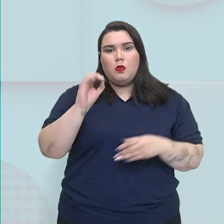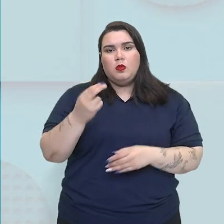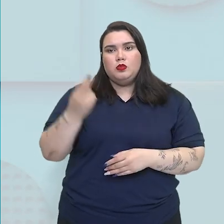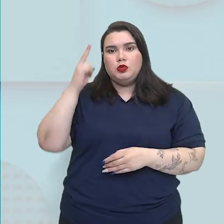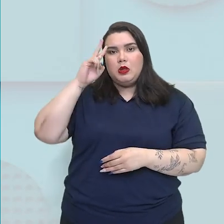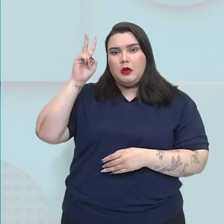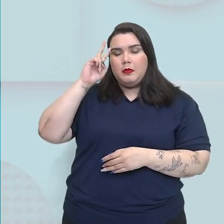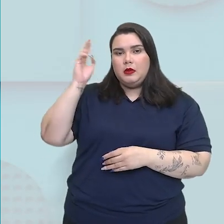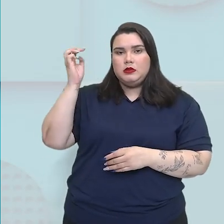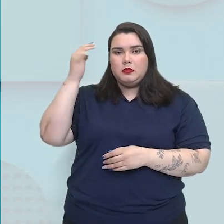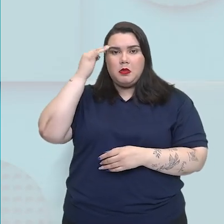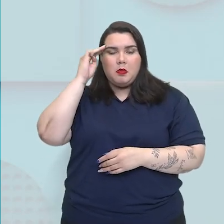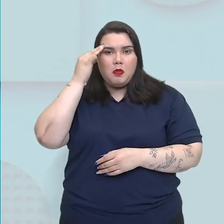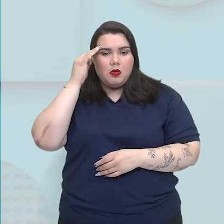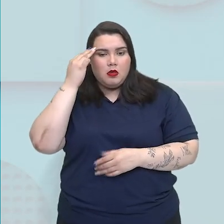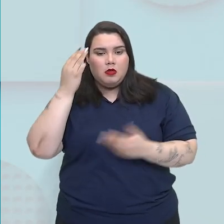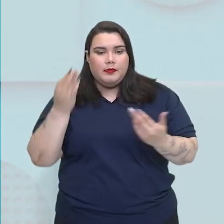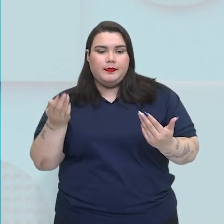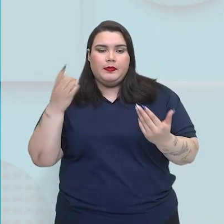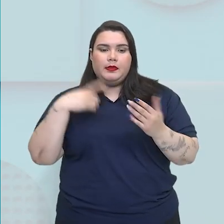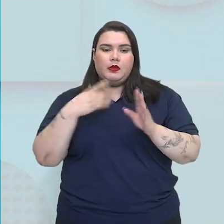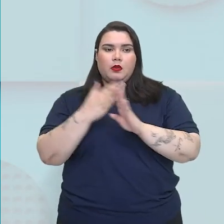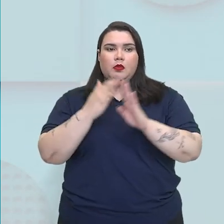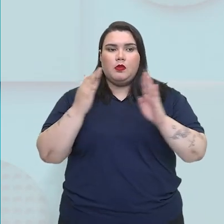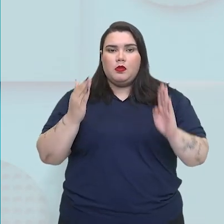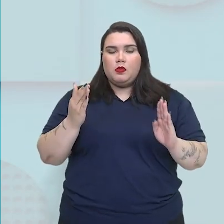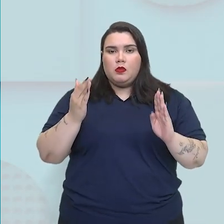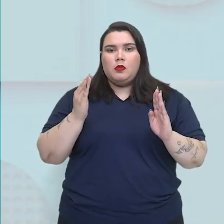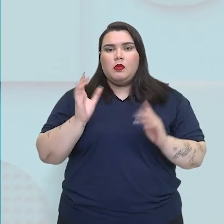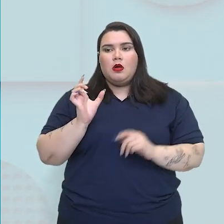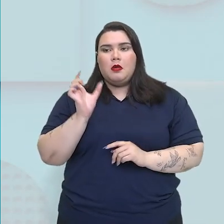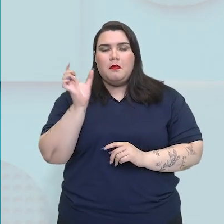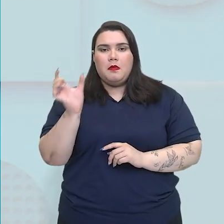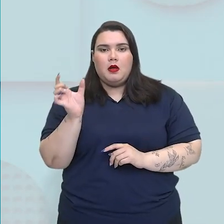cronológico, que geralmente estará identificado por um